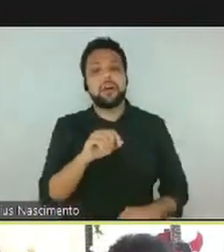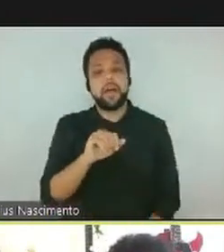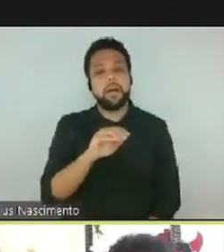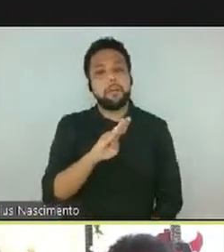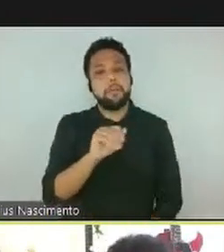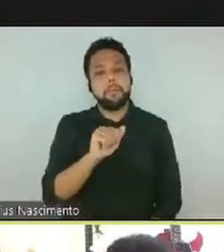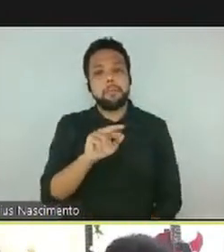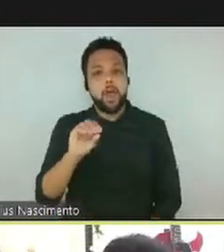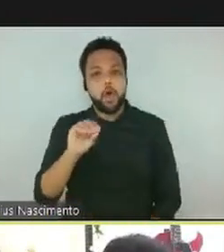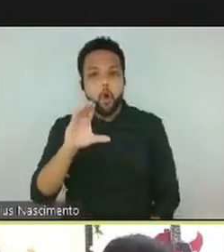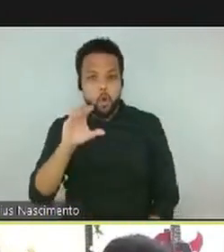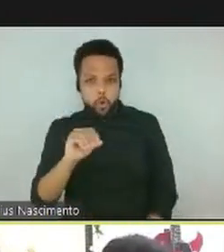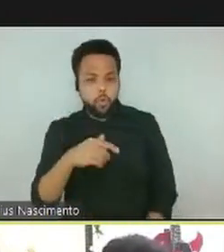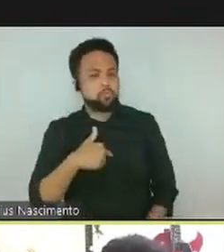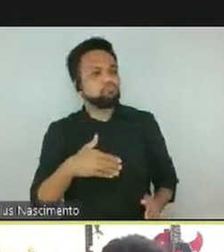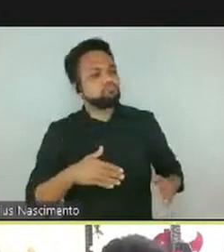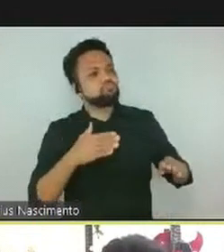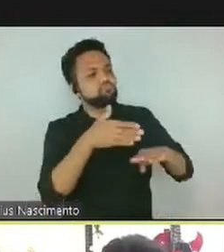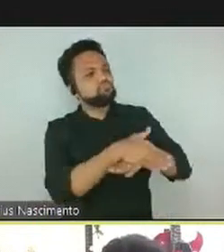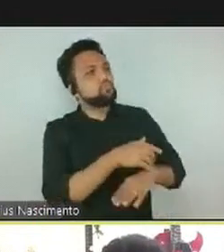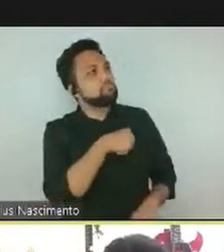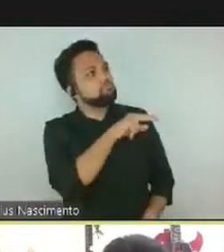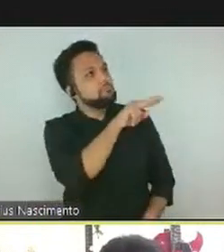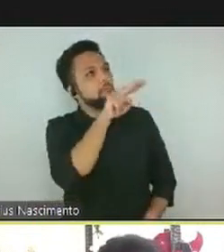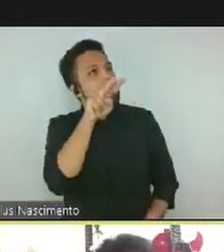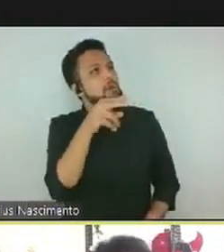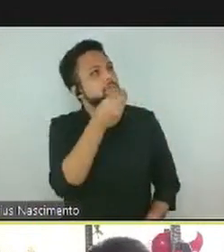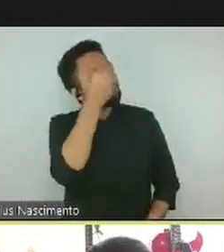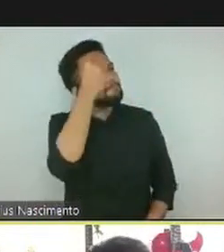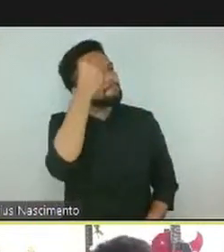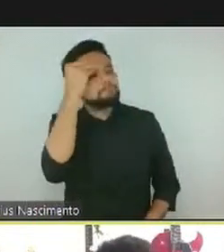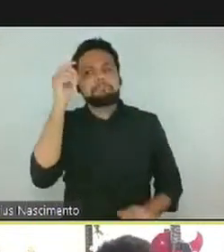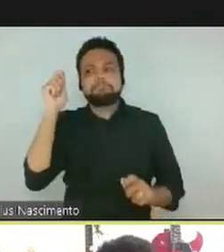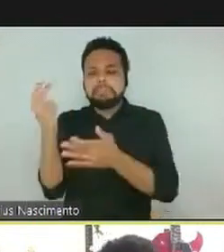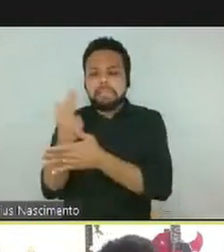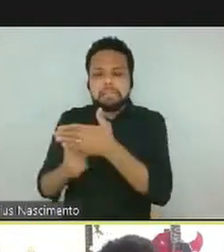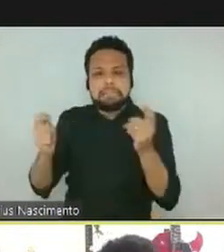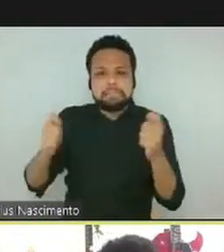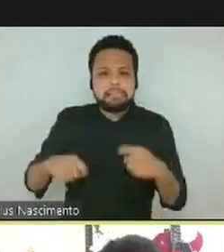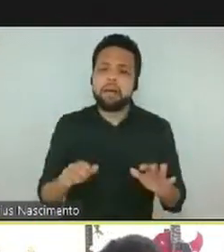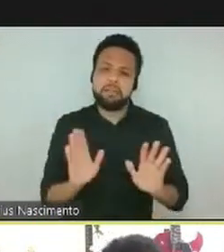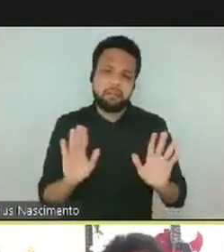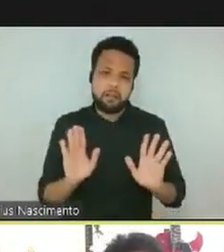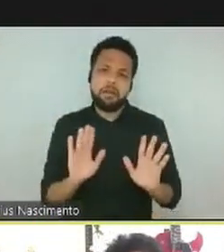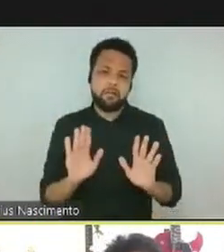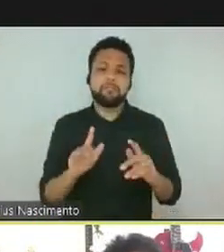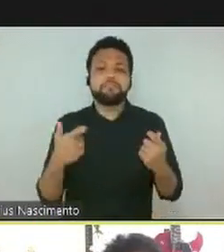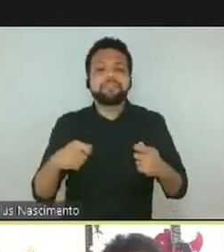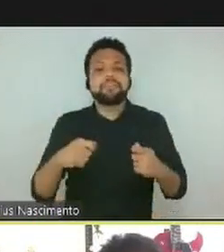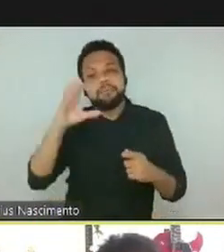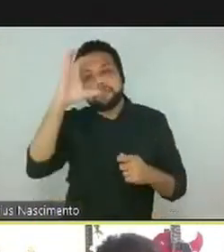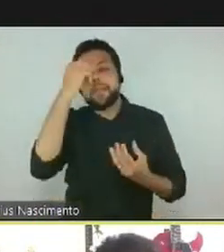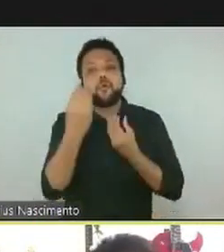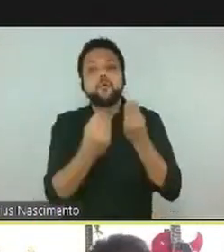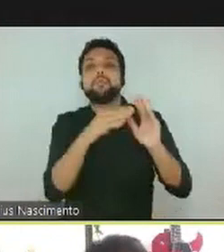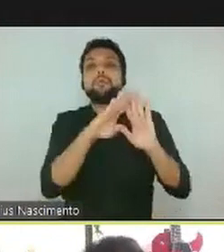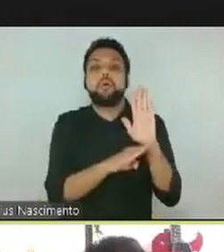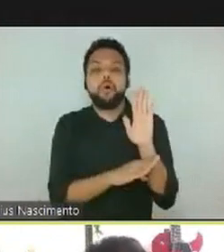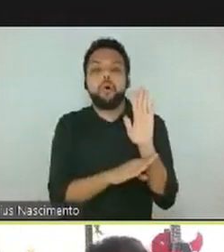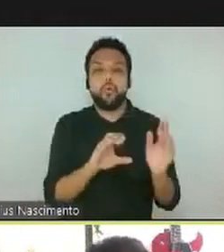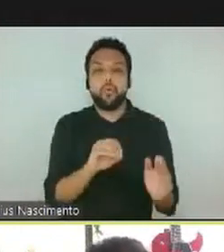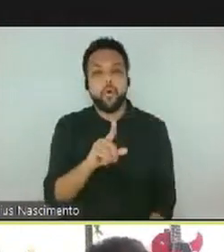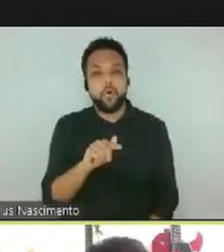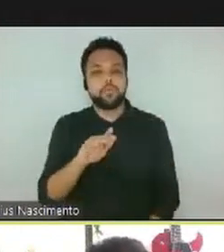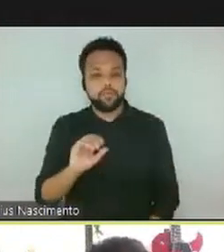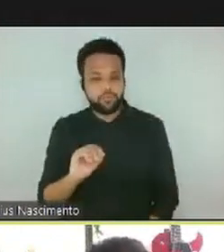a partir disso, né? No próximo slide, por favor, isso. Eu